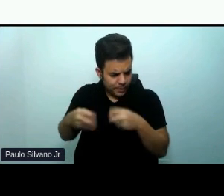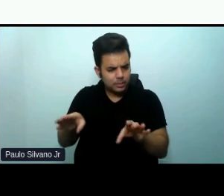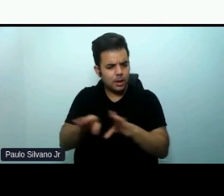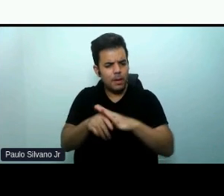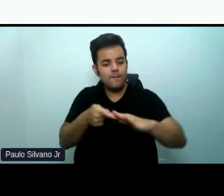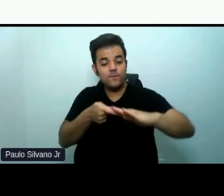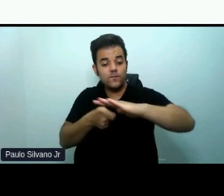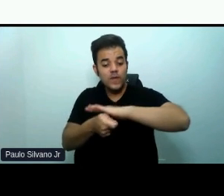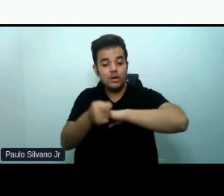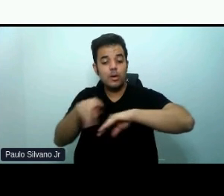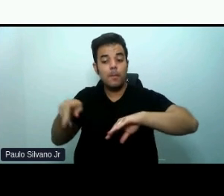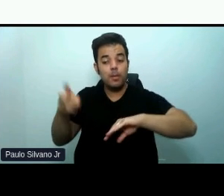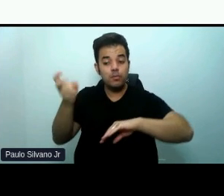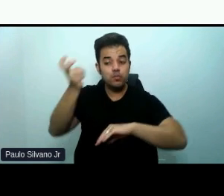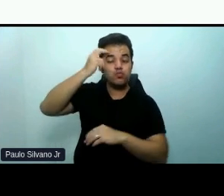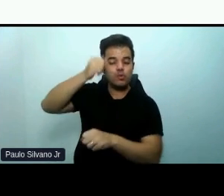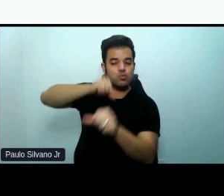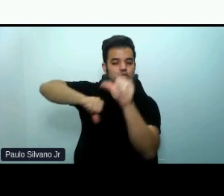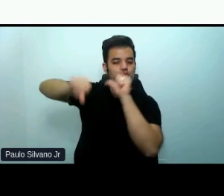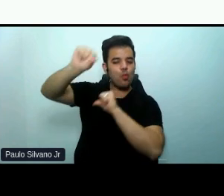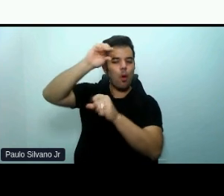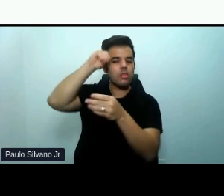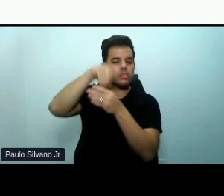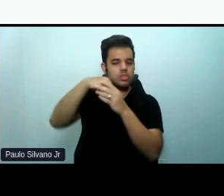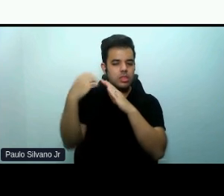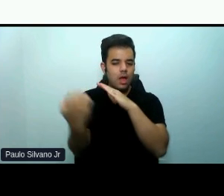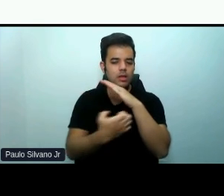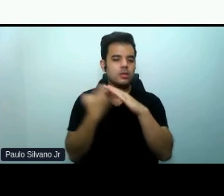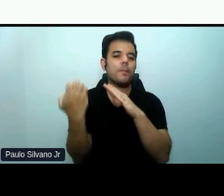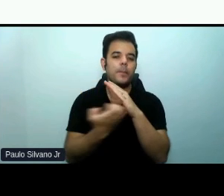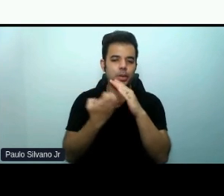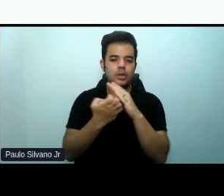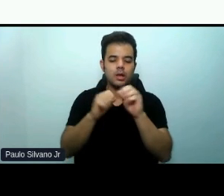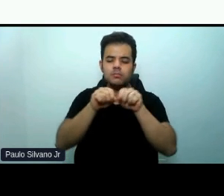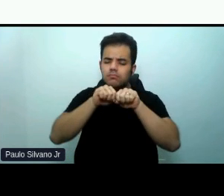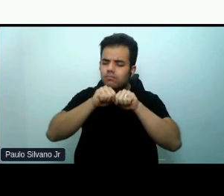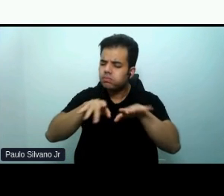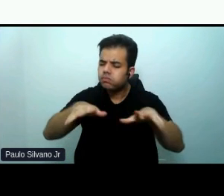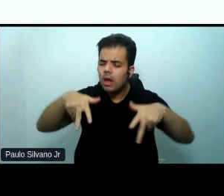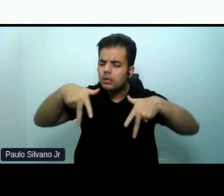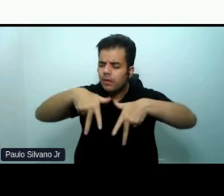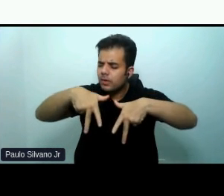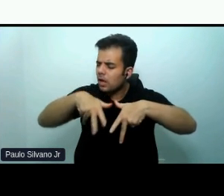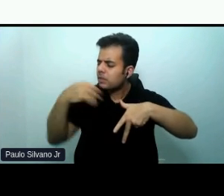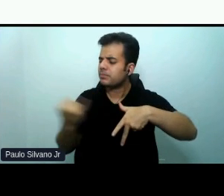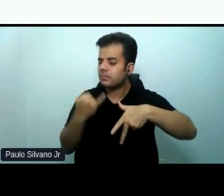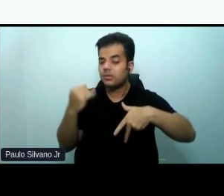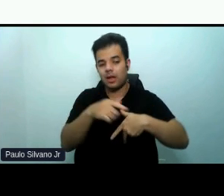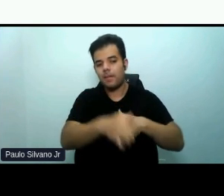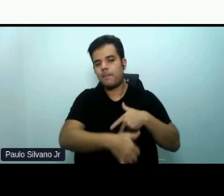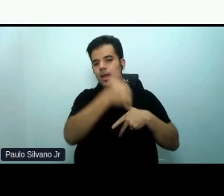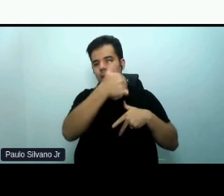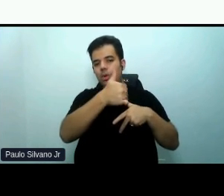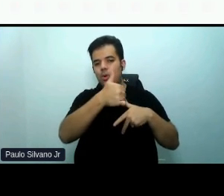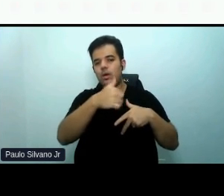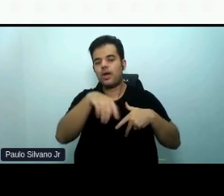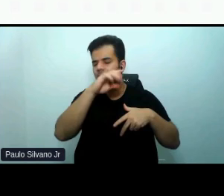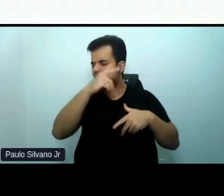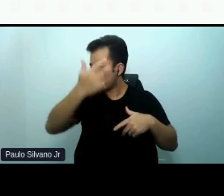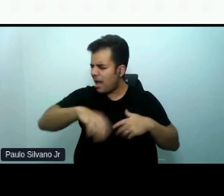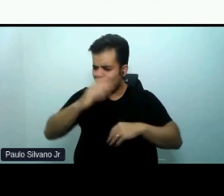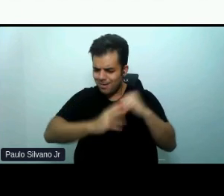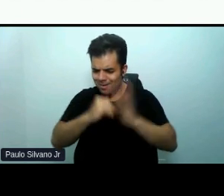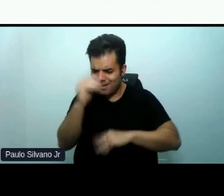investimento na mudança cultural interna das empresas, fomentando a diversidade, porque assim até para eles é melhor, que eles vão ter mais mão de